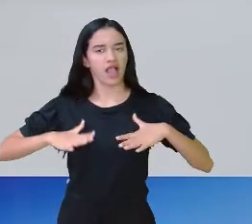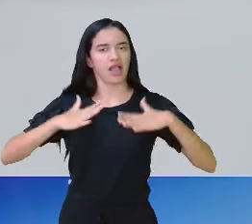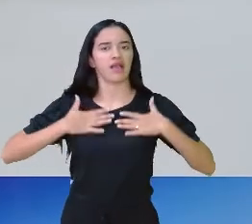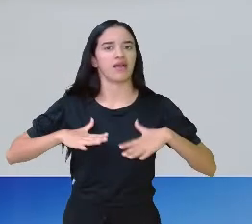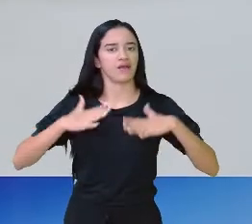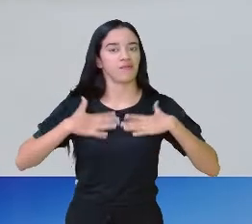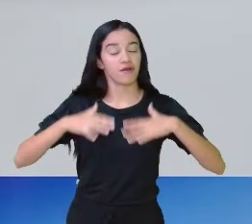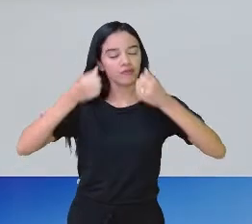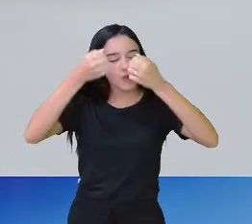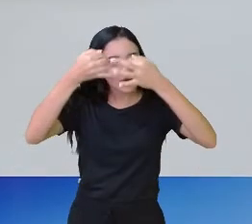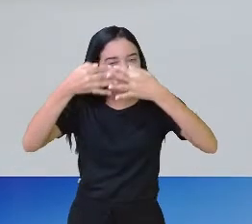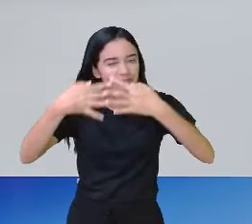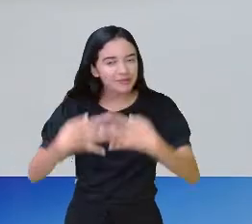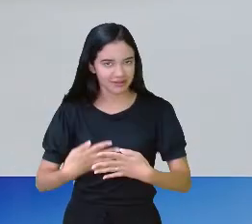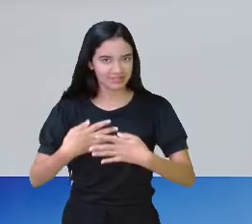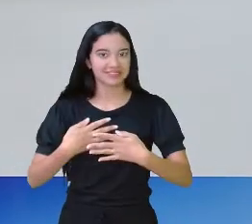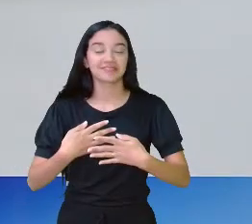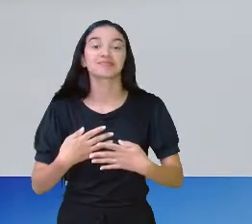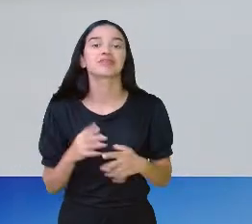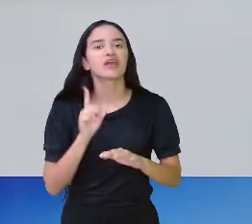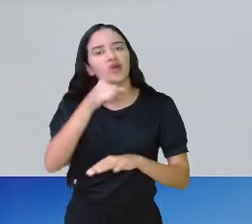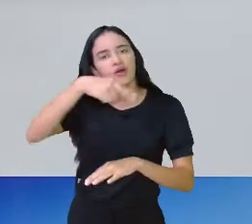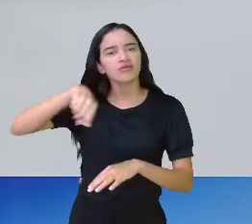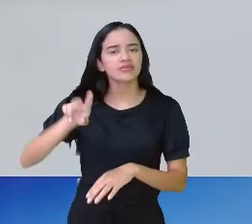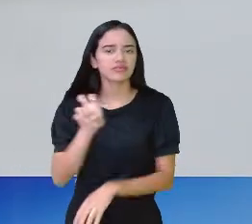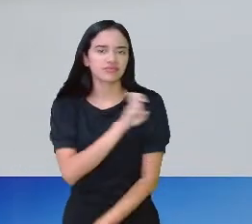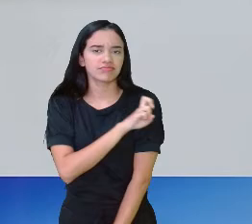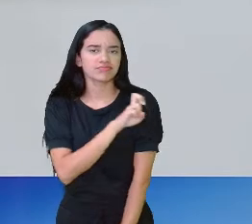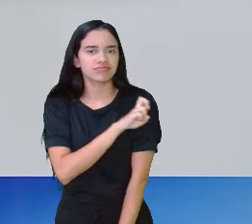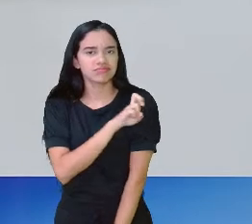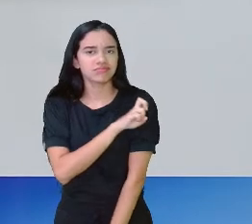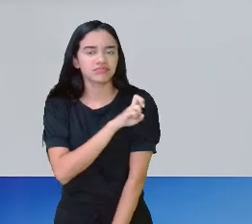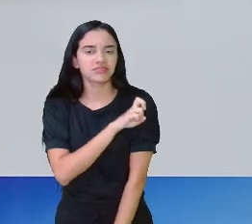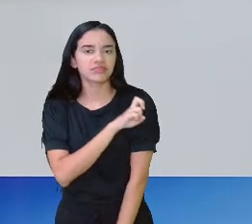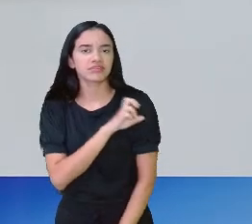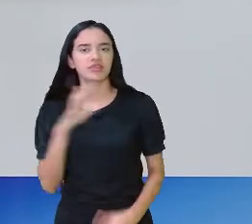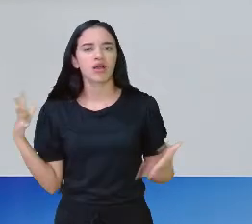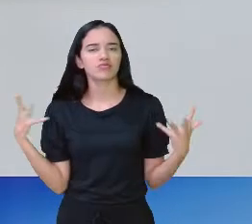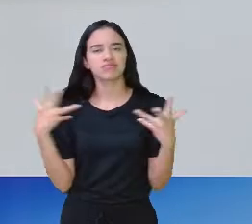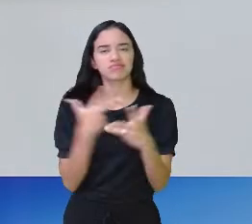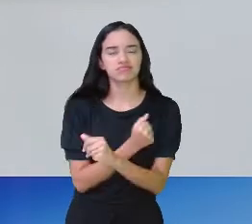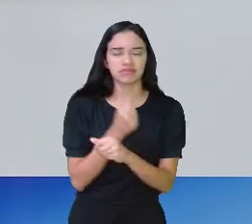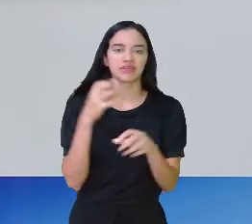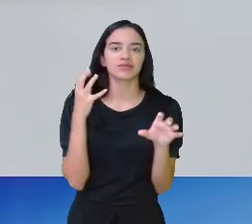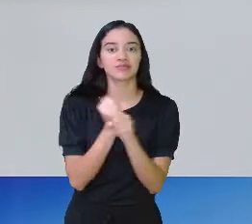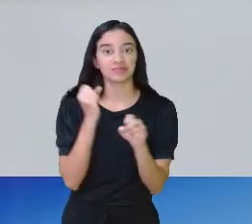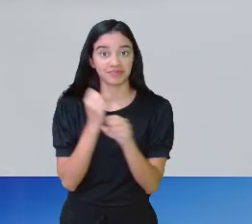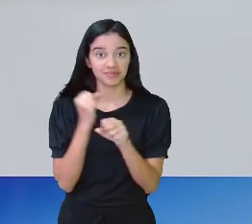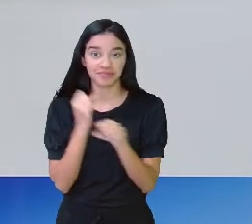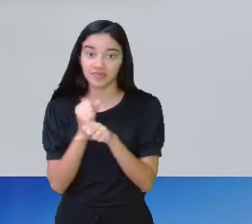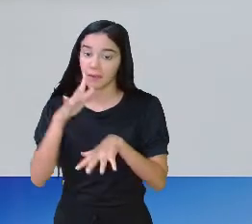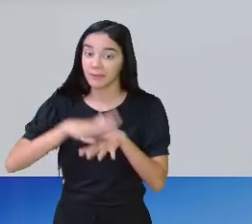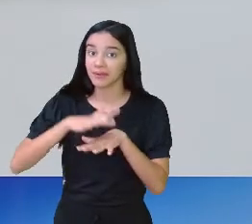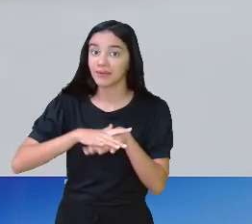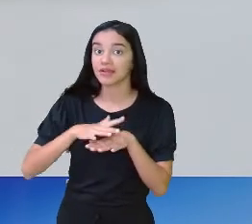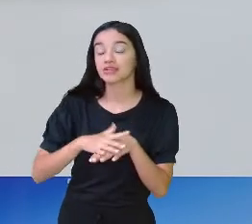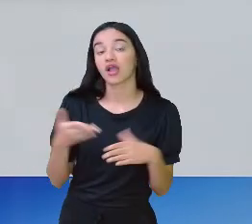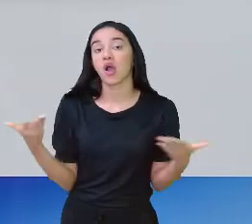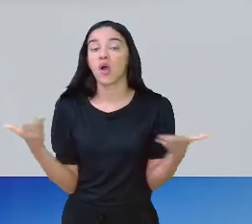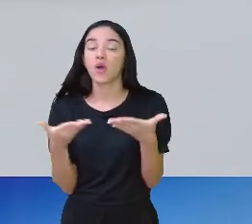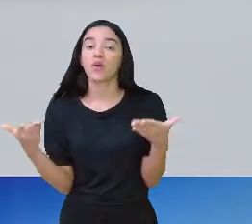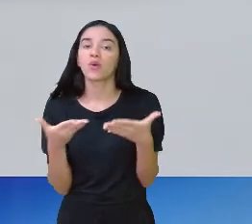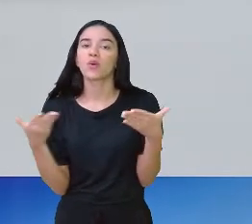eu vou explicar direitinho. Vocês do quinto ano já dominam muito bem as operações matemáticas. Hoje eu só